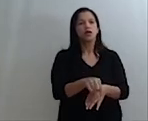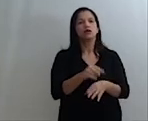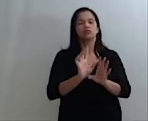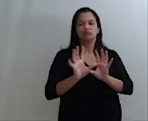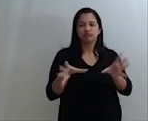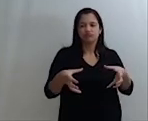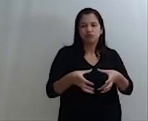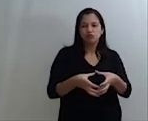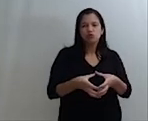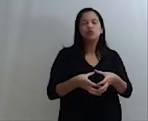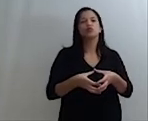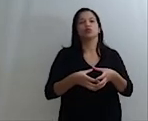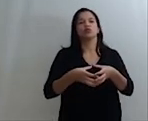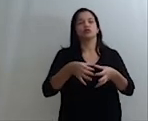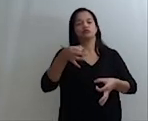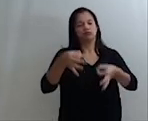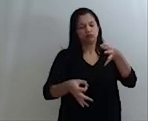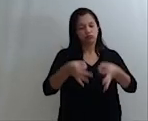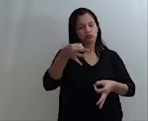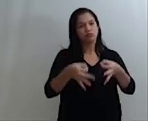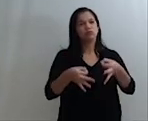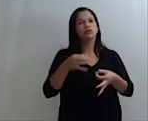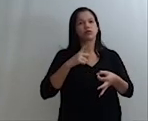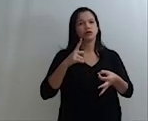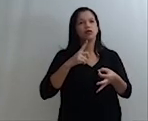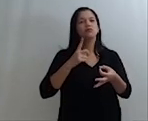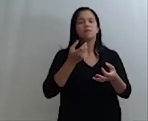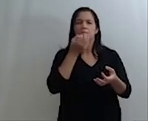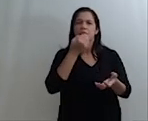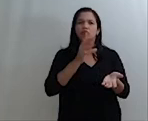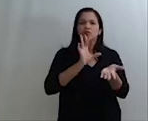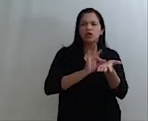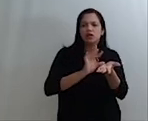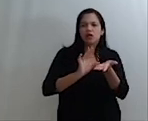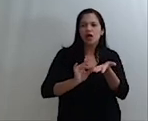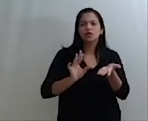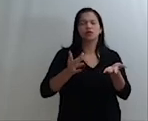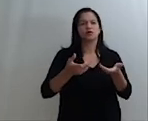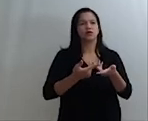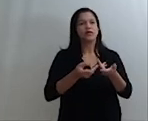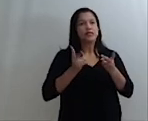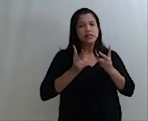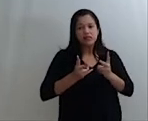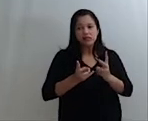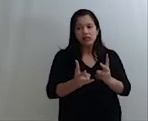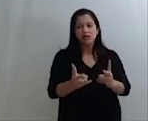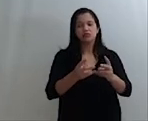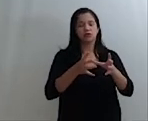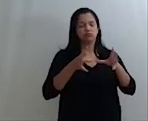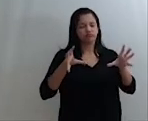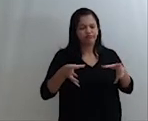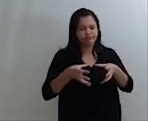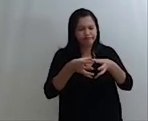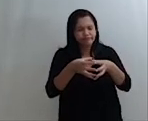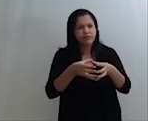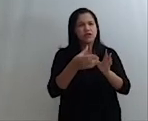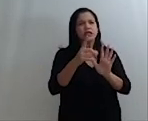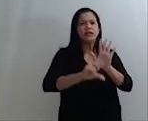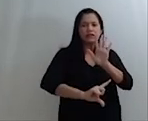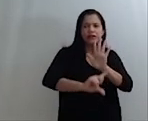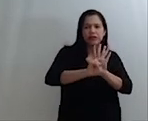julgadora com dados porque todo o trabalho de eh de consolidação da doutrina doutrina mais atualizada